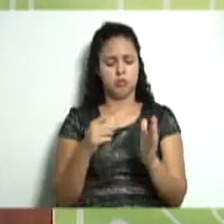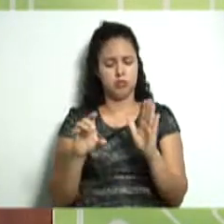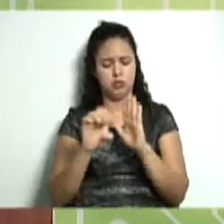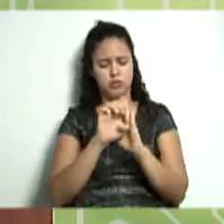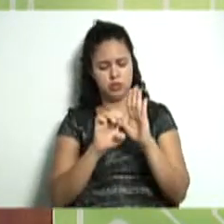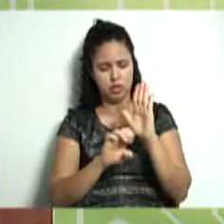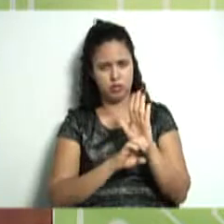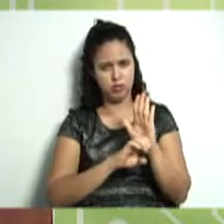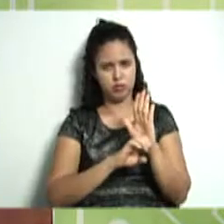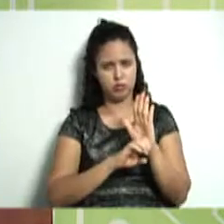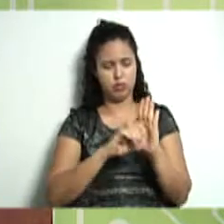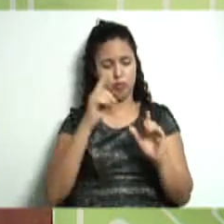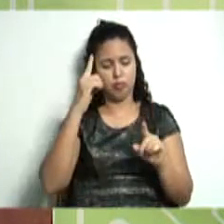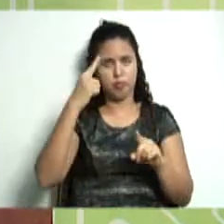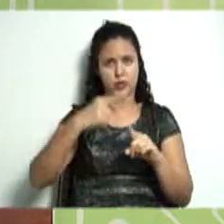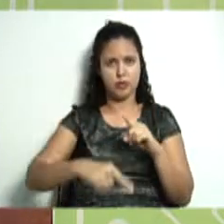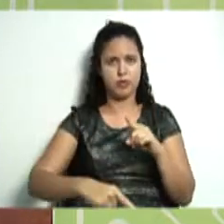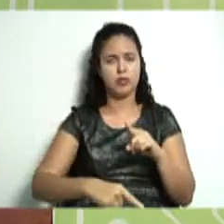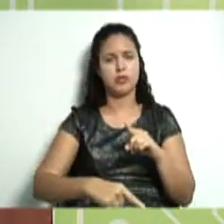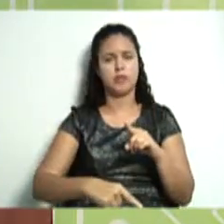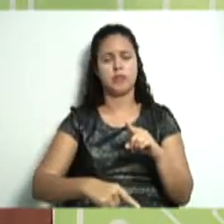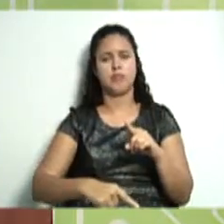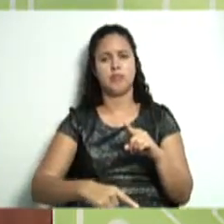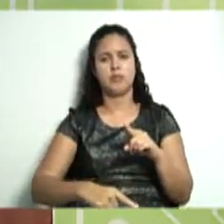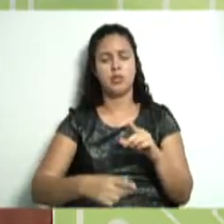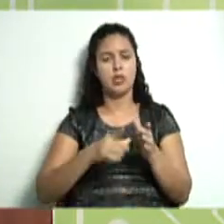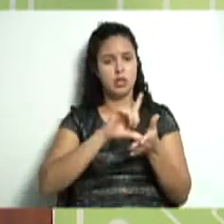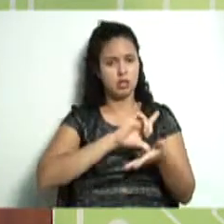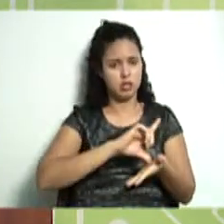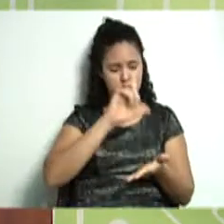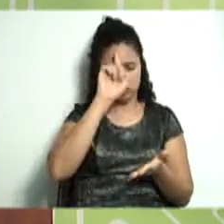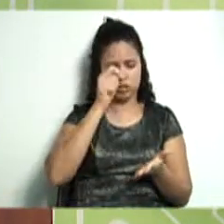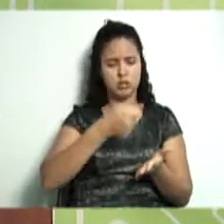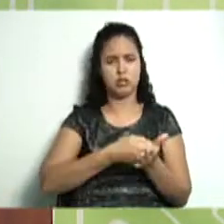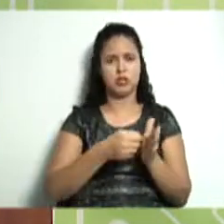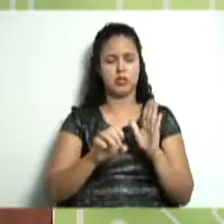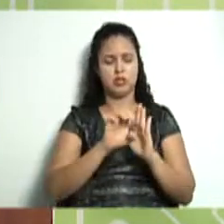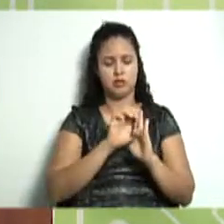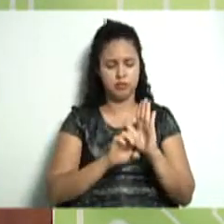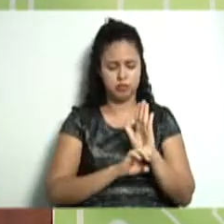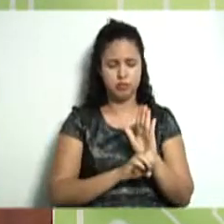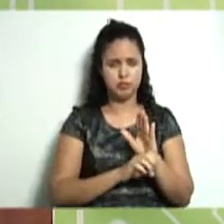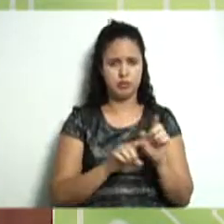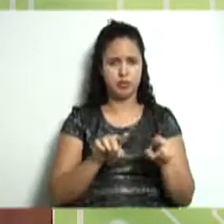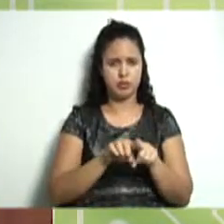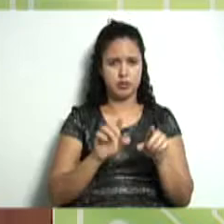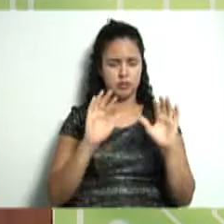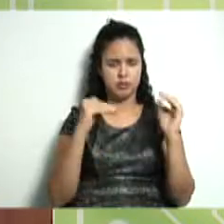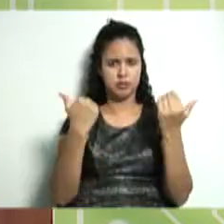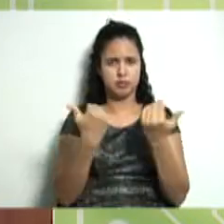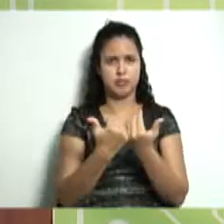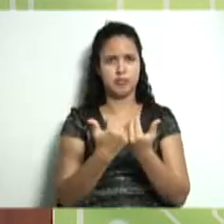contra o estatuto. Mas isso tudo é decidido no estatuto, é decidido em assembleia também.